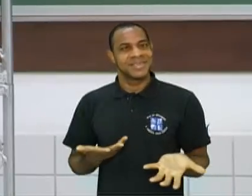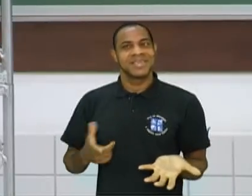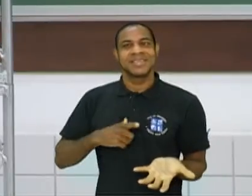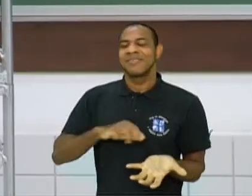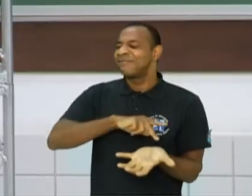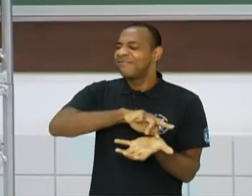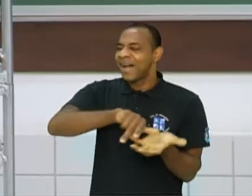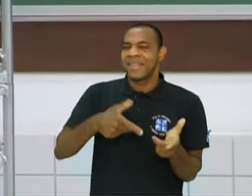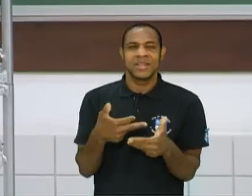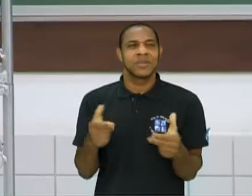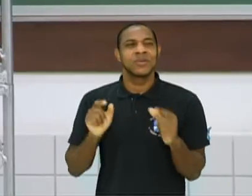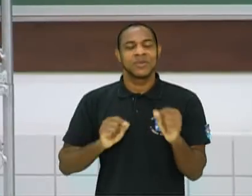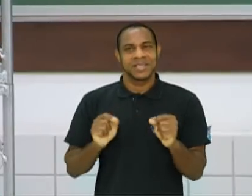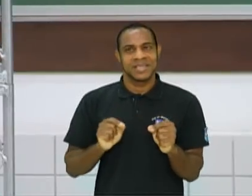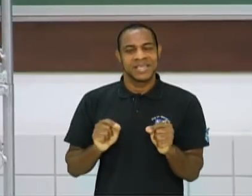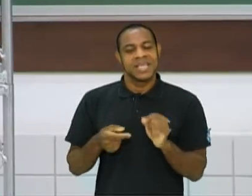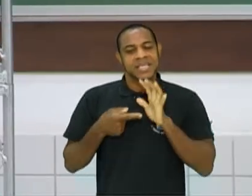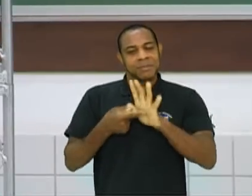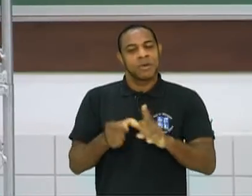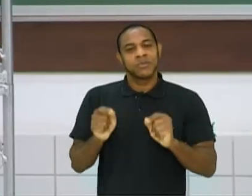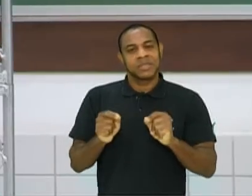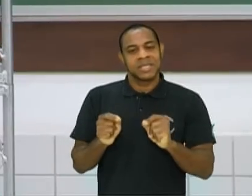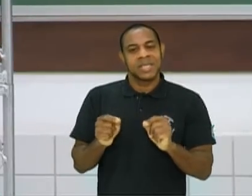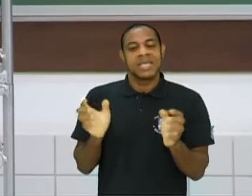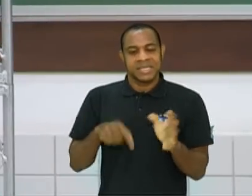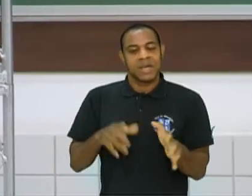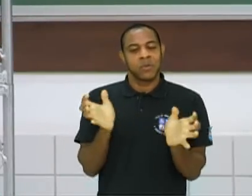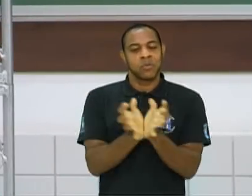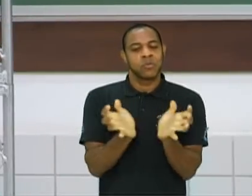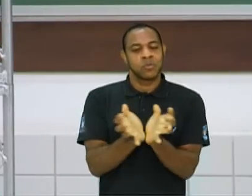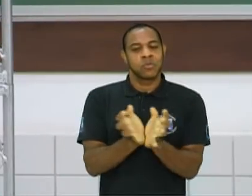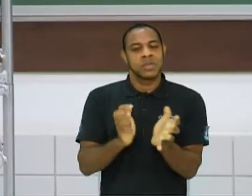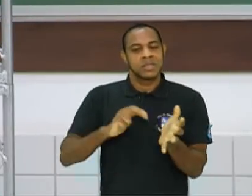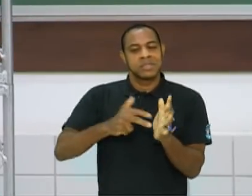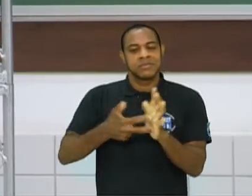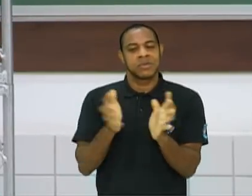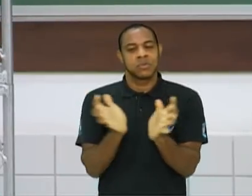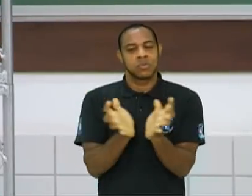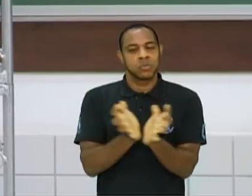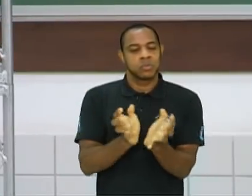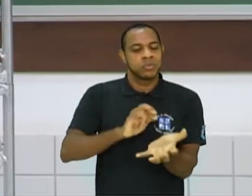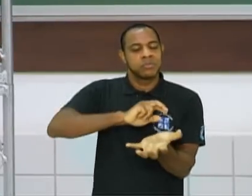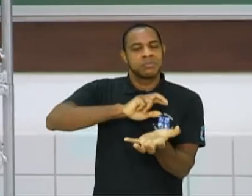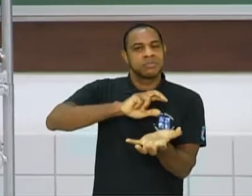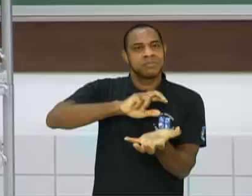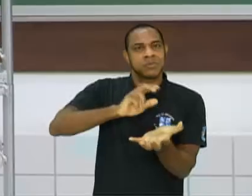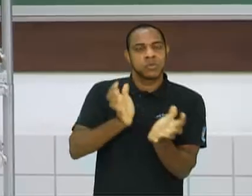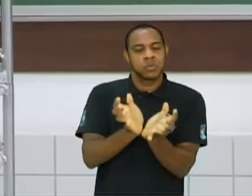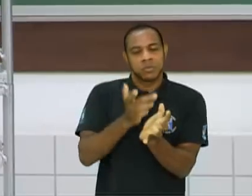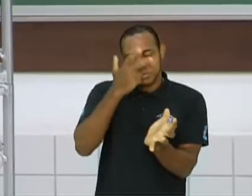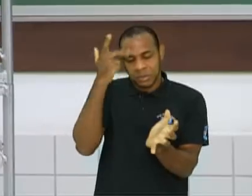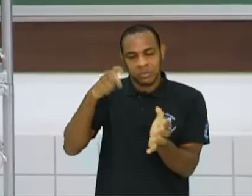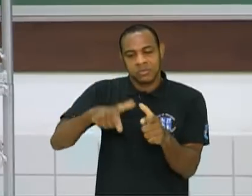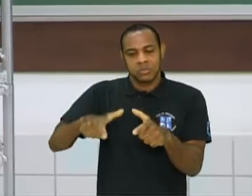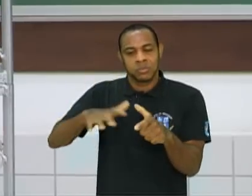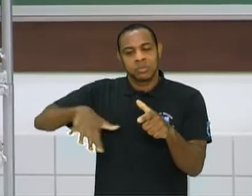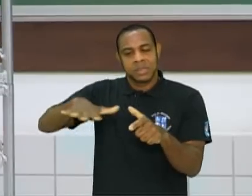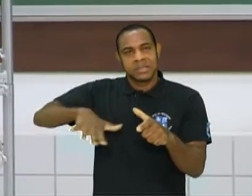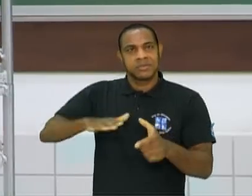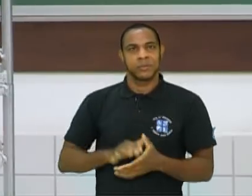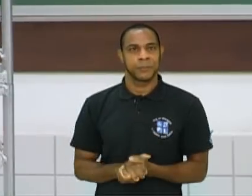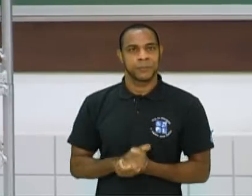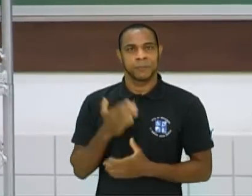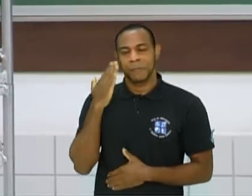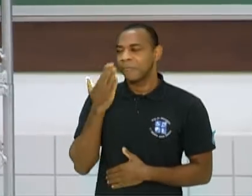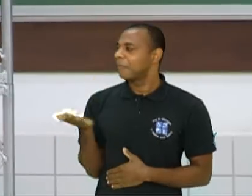vários aspectos que definem a cultura de um grupo de pessoas ou de uma determinada região. Então